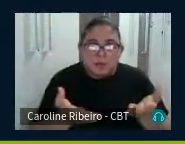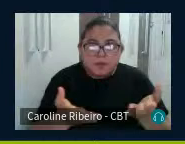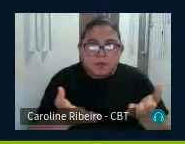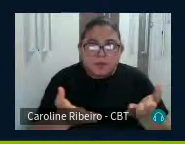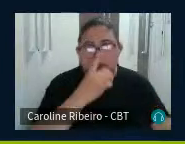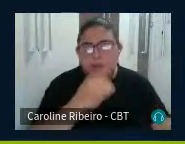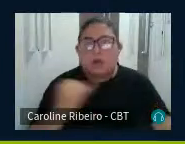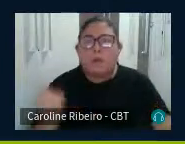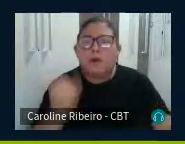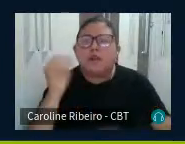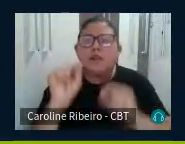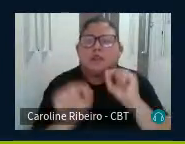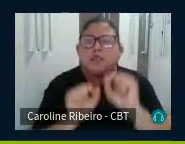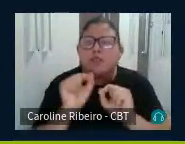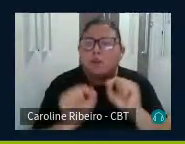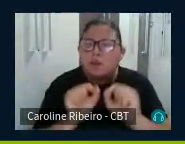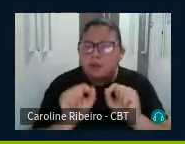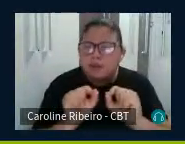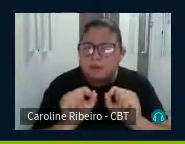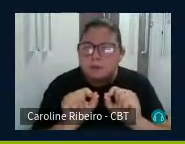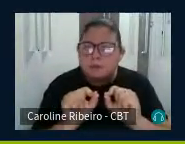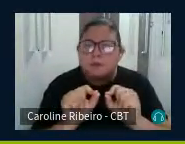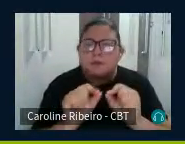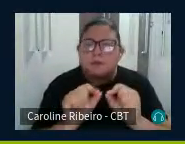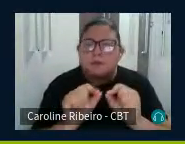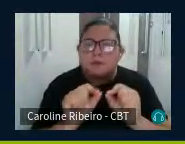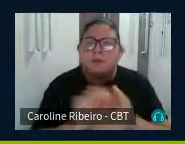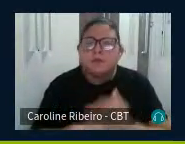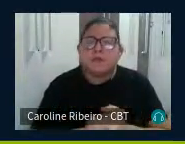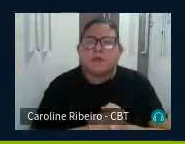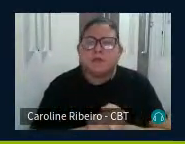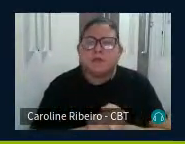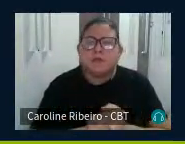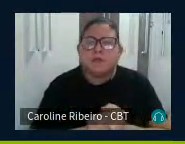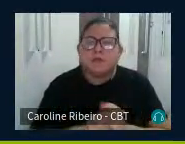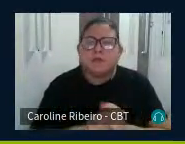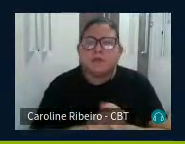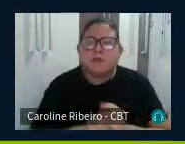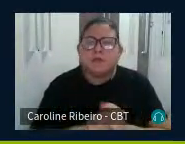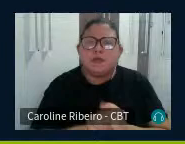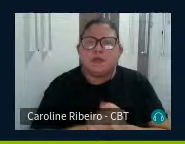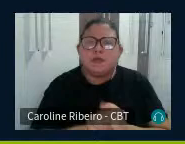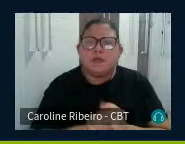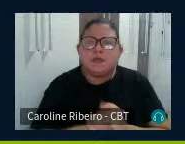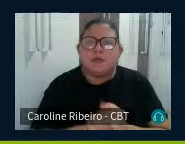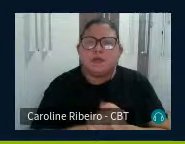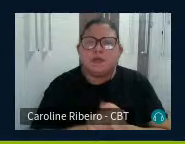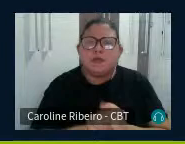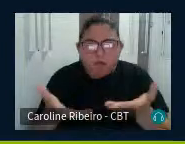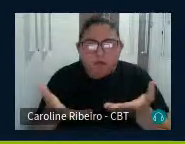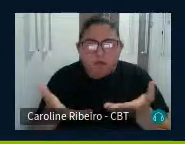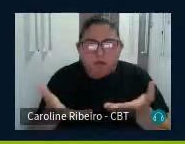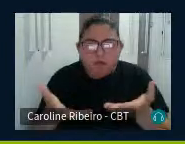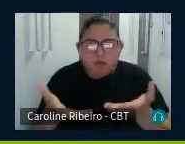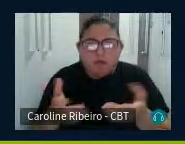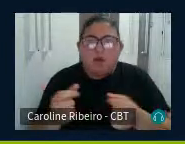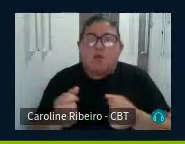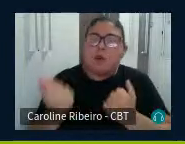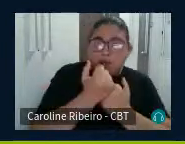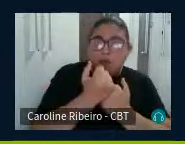também, nessa interpretação, né, que a Carol tá fazendo, ter o revezamento de um outro